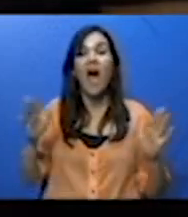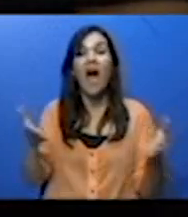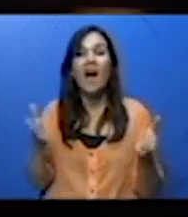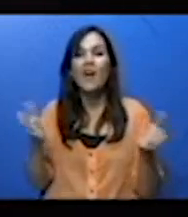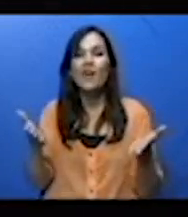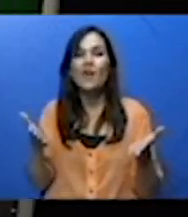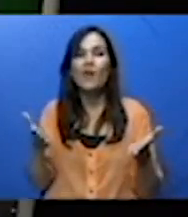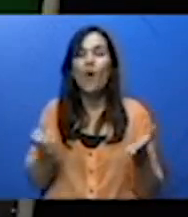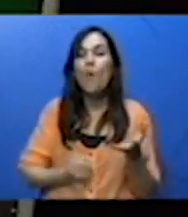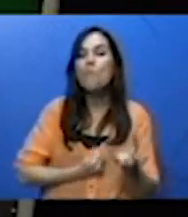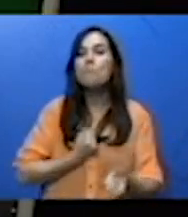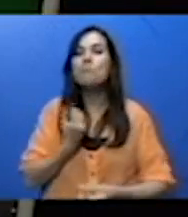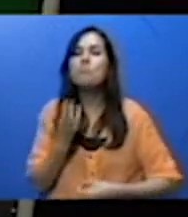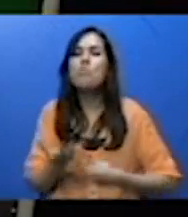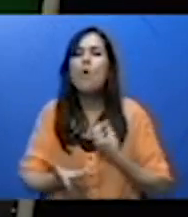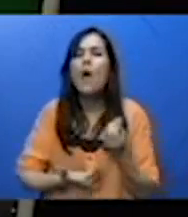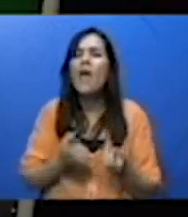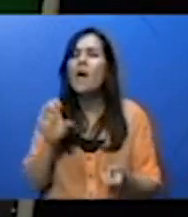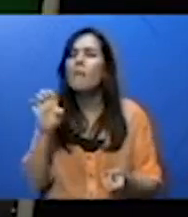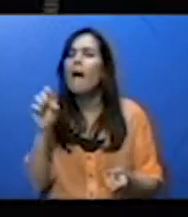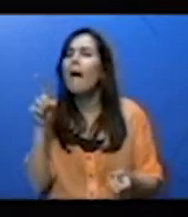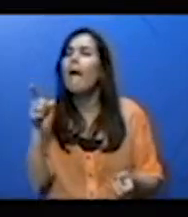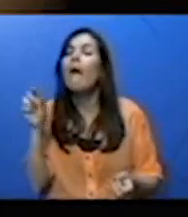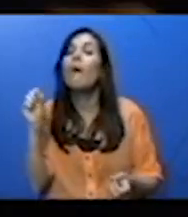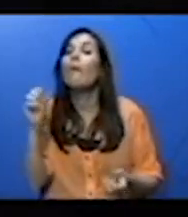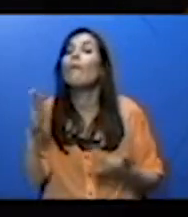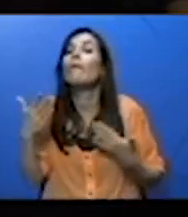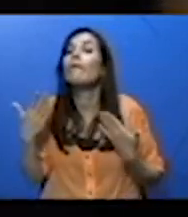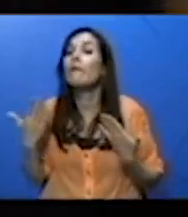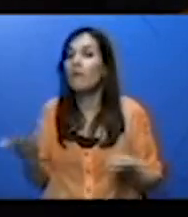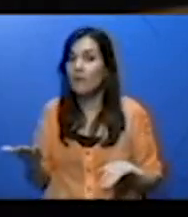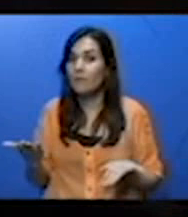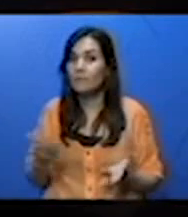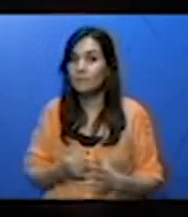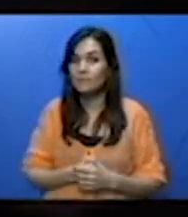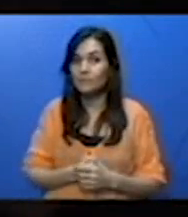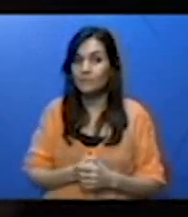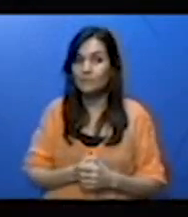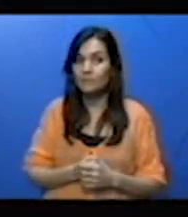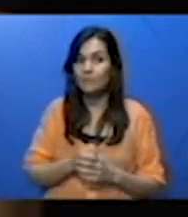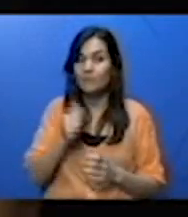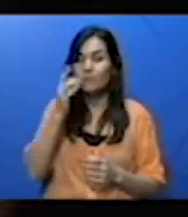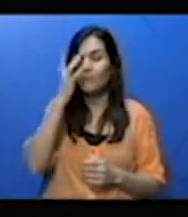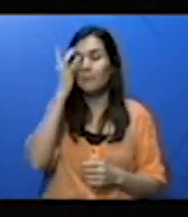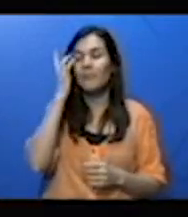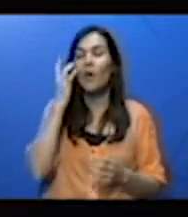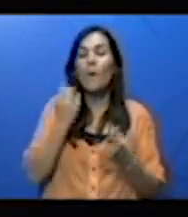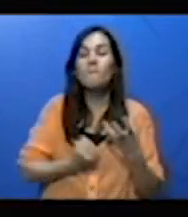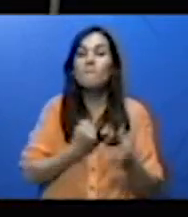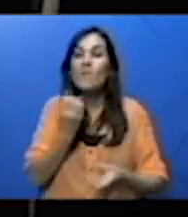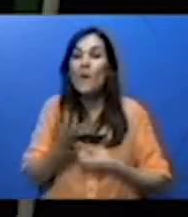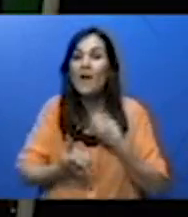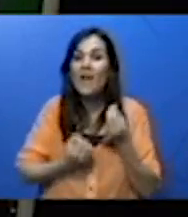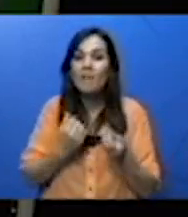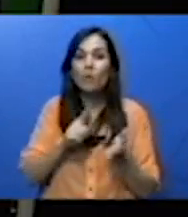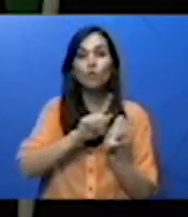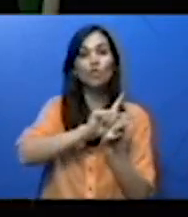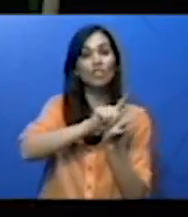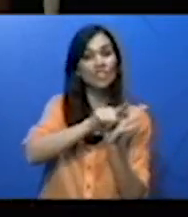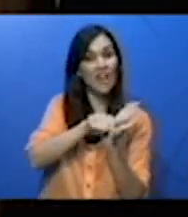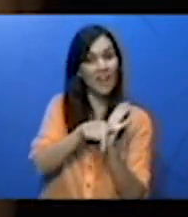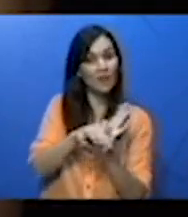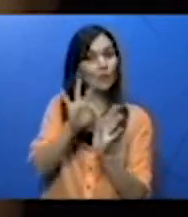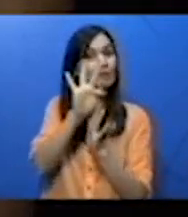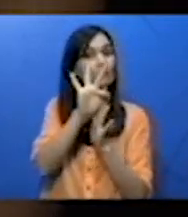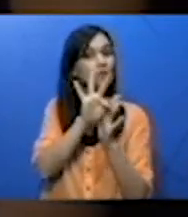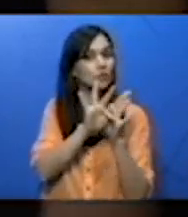Agora, poema é. Então vamos analisar com calma um poeminha, crianças. Poema é um gênero